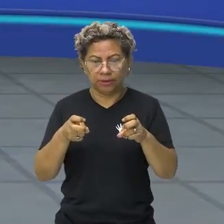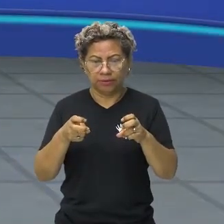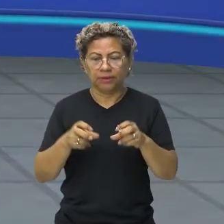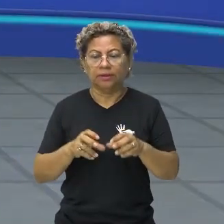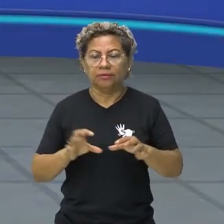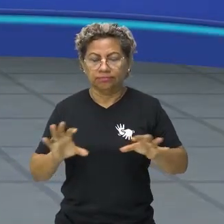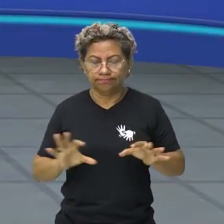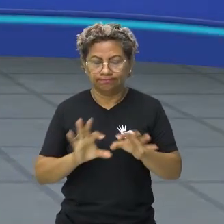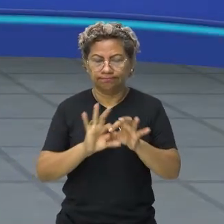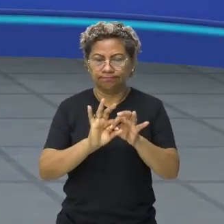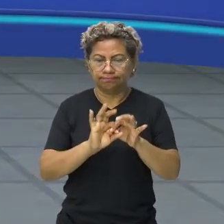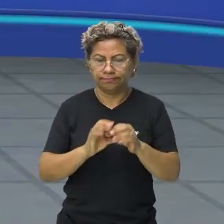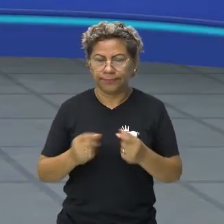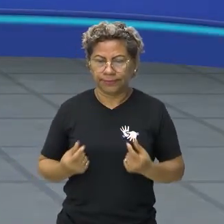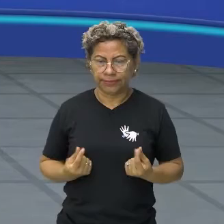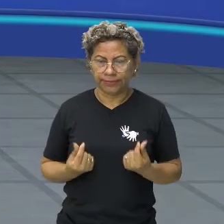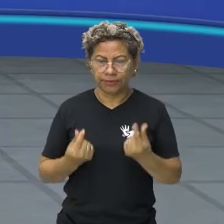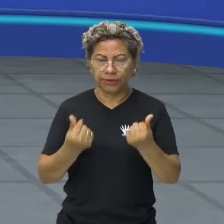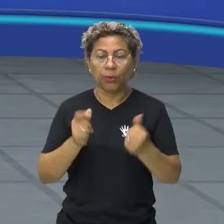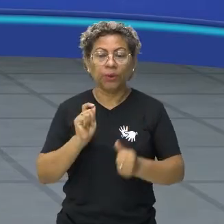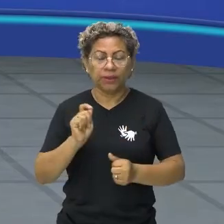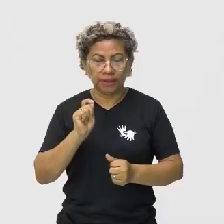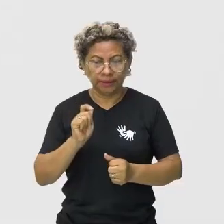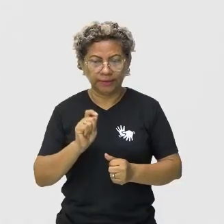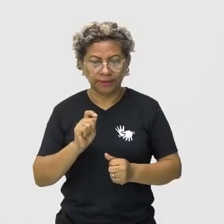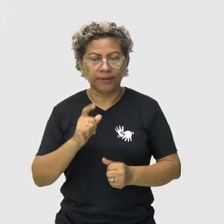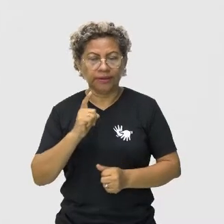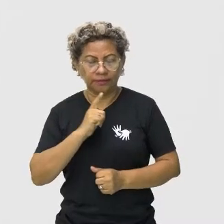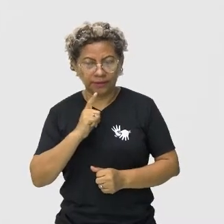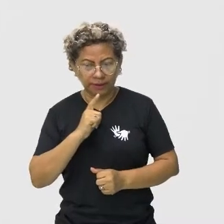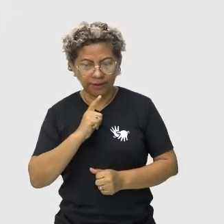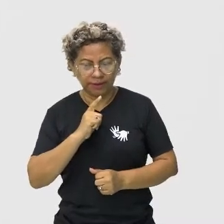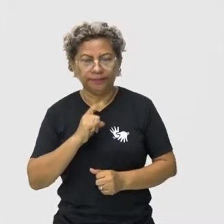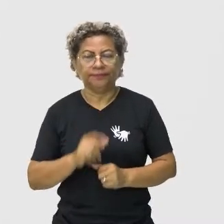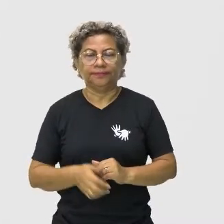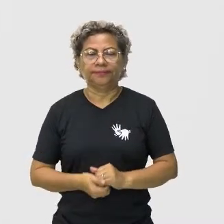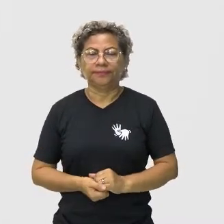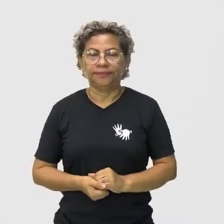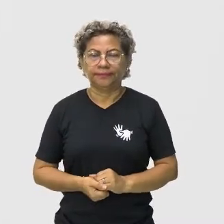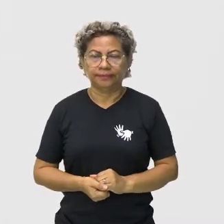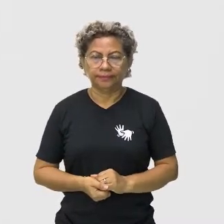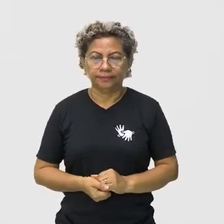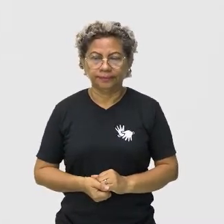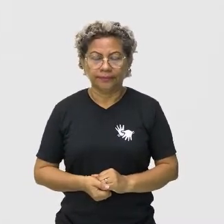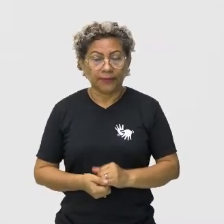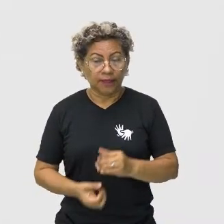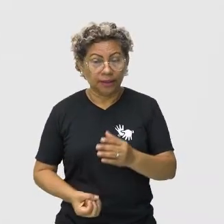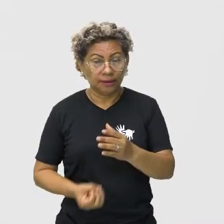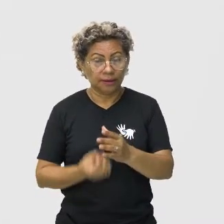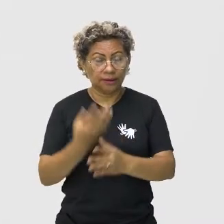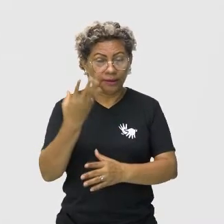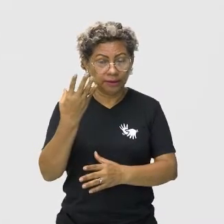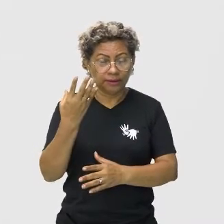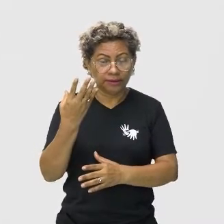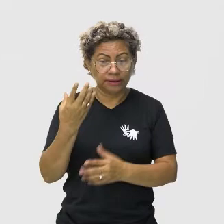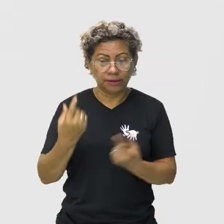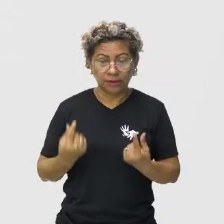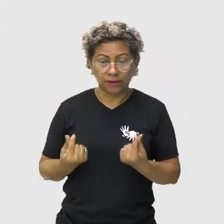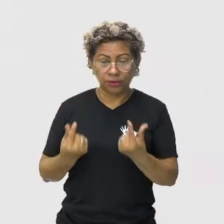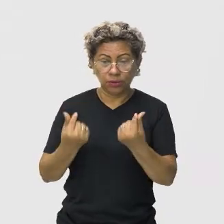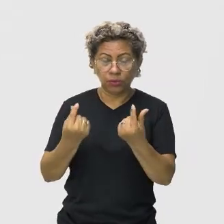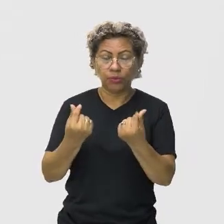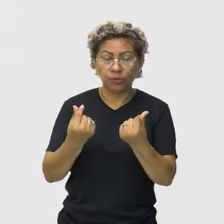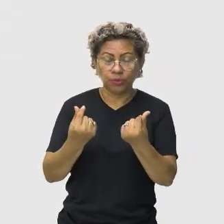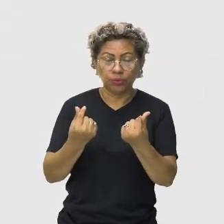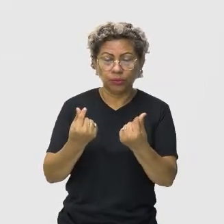União Econômica e Monetária vamos ter o quê? A implantação, né, de uma moeda única. No